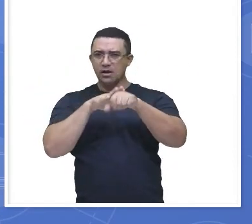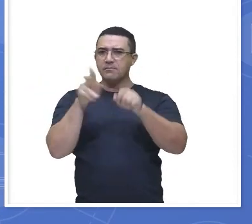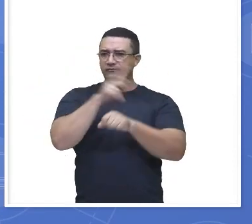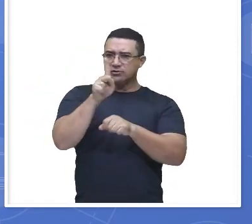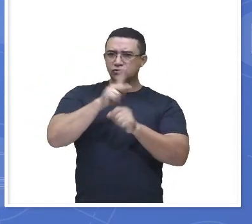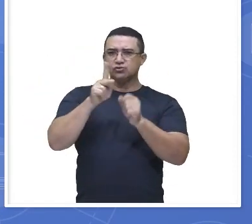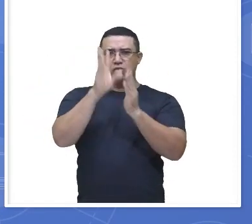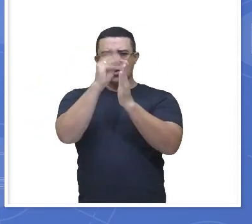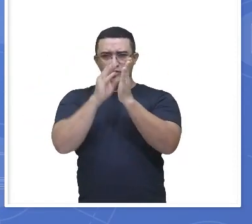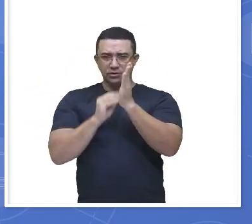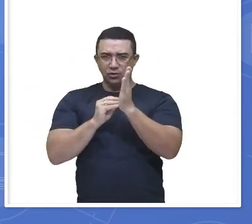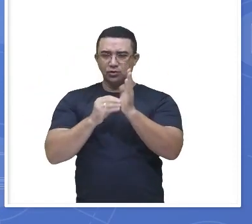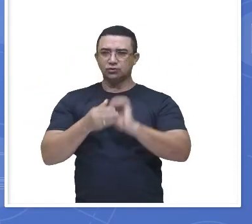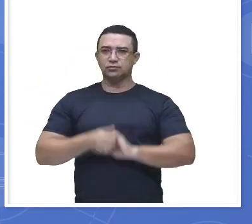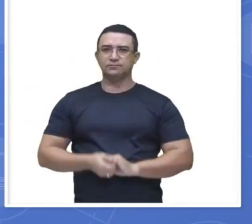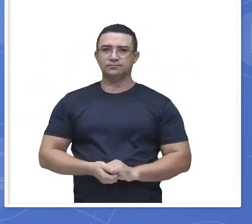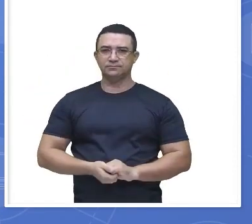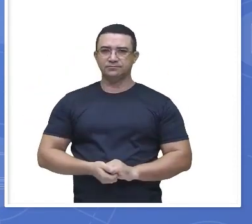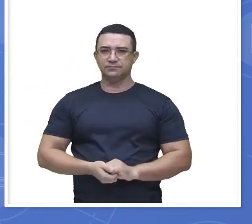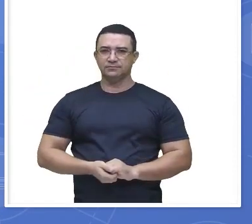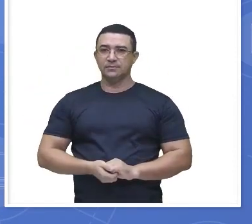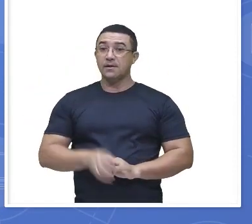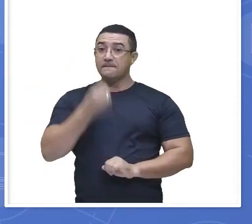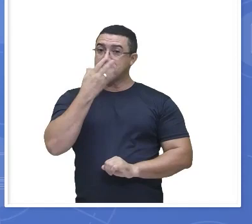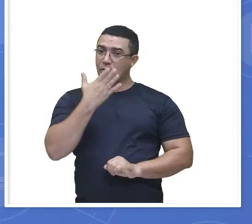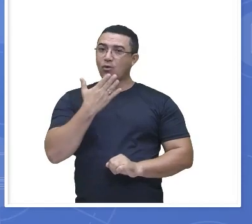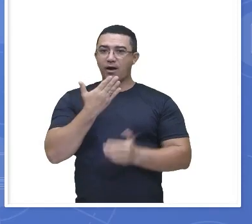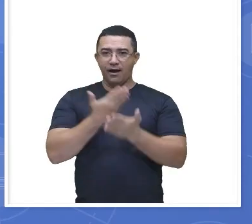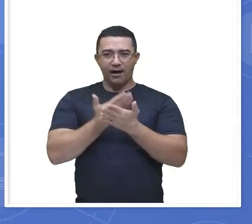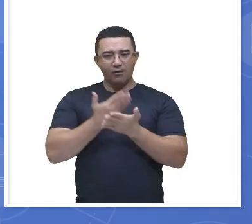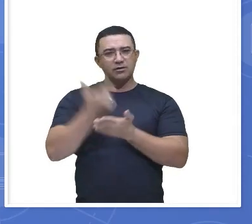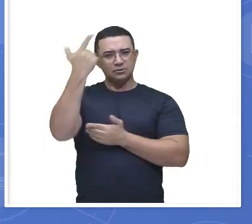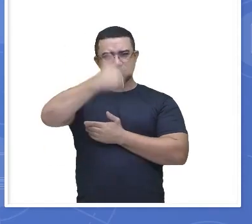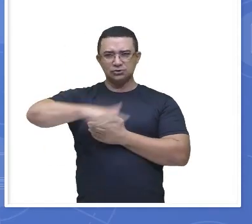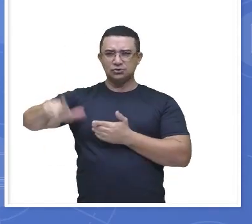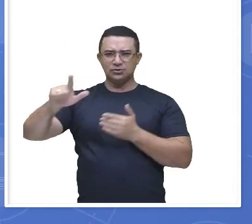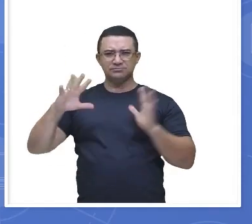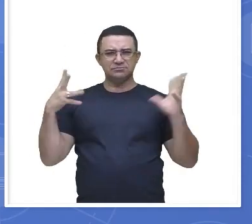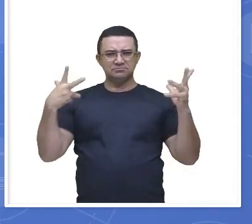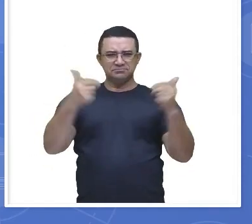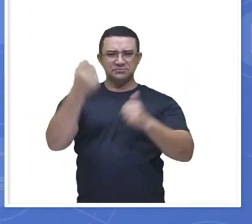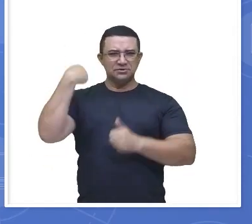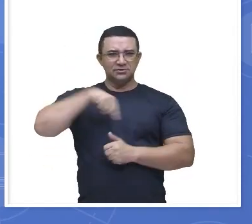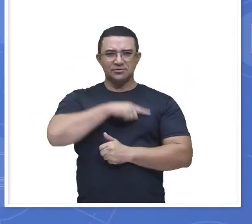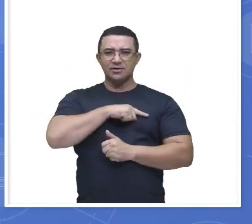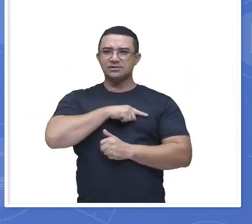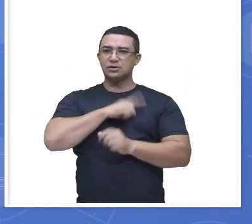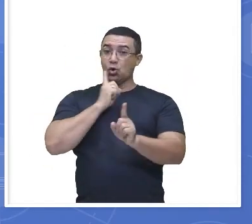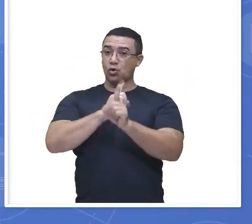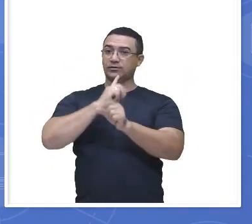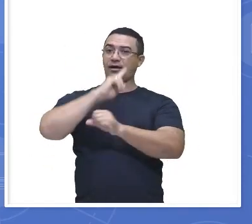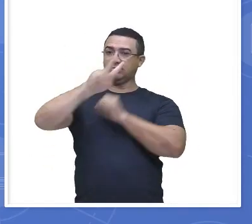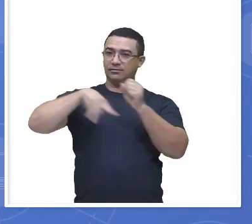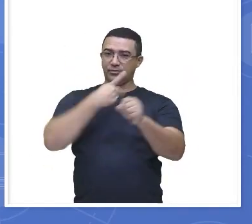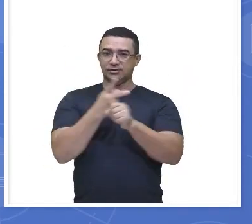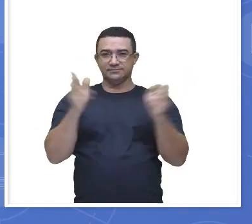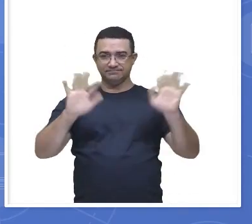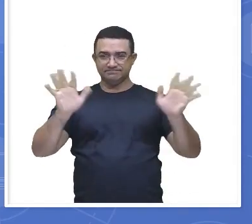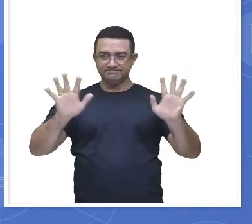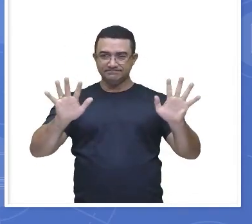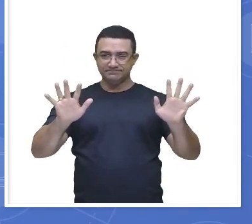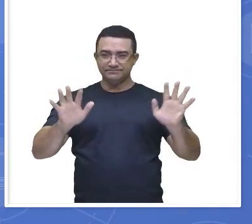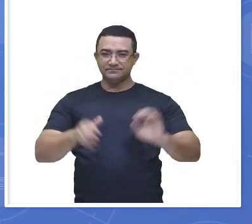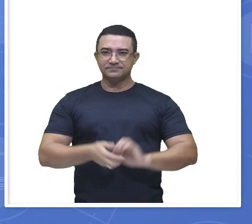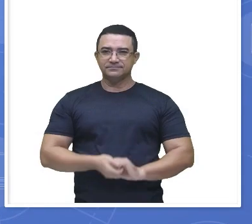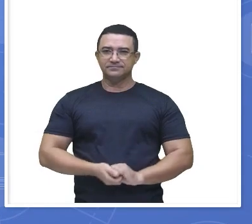bom? Uma boa aula, uma boa continuidade para todos nós e a gente se vê em uma outra oportunidade. Até mais!